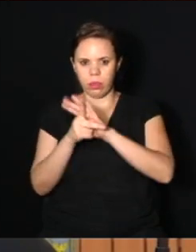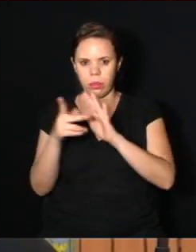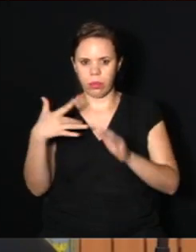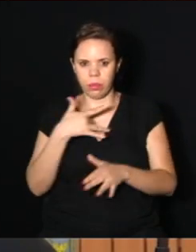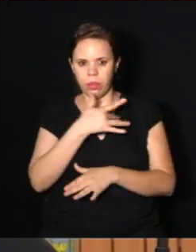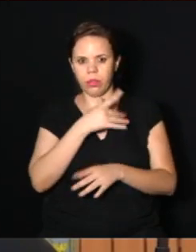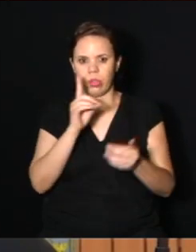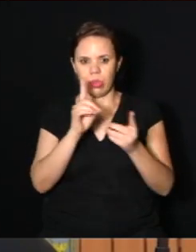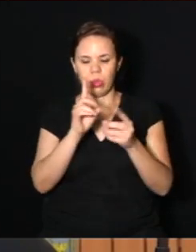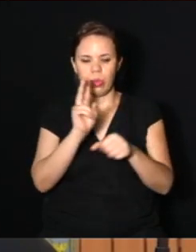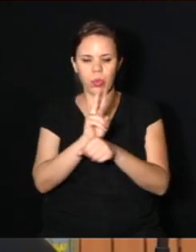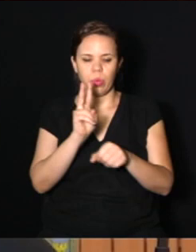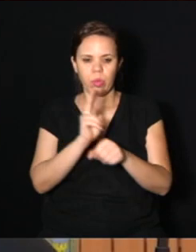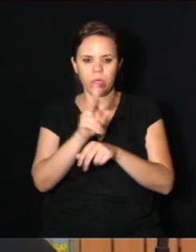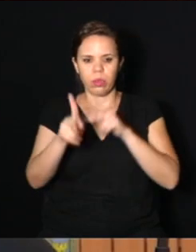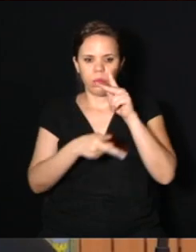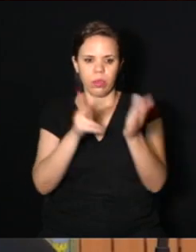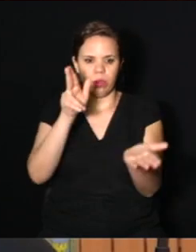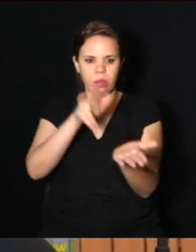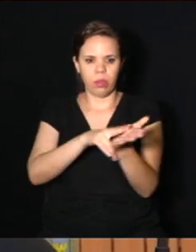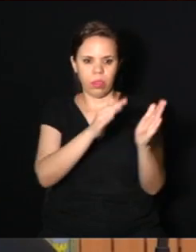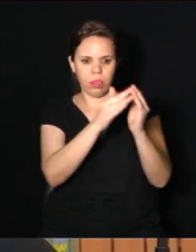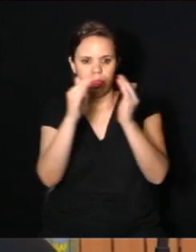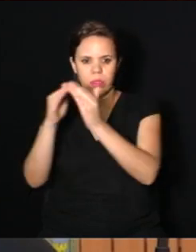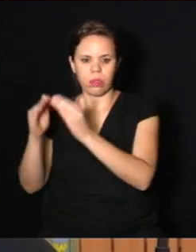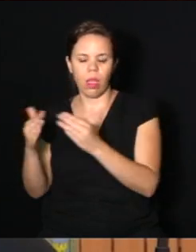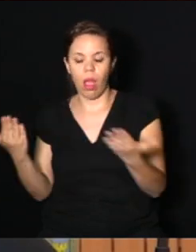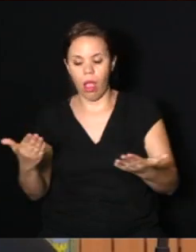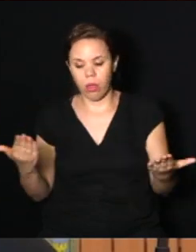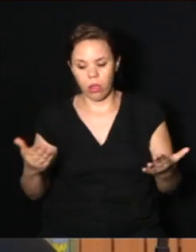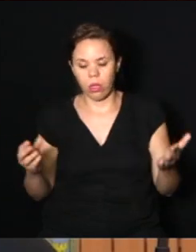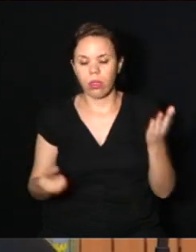acontecendo é o seguinte, com esse término da